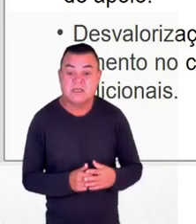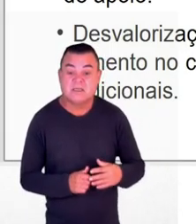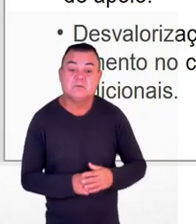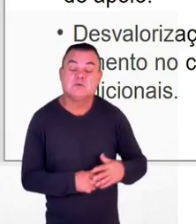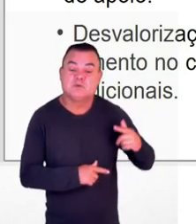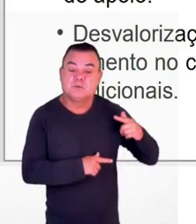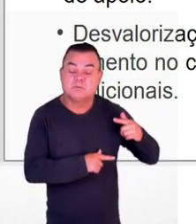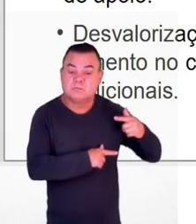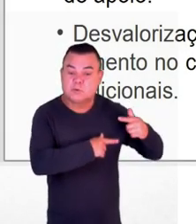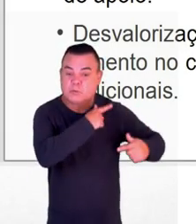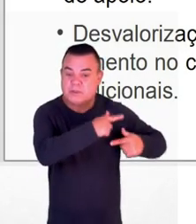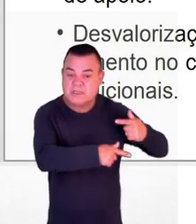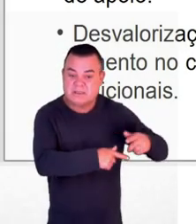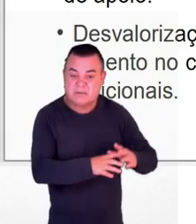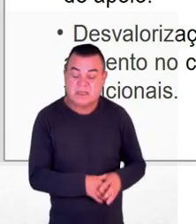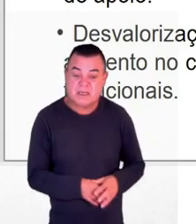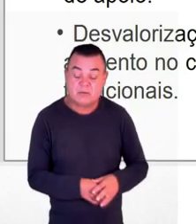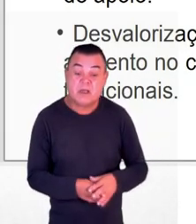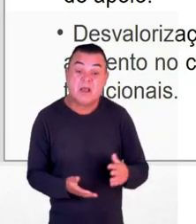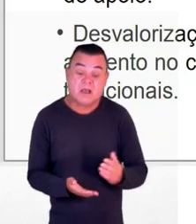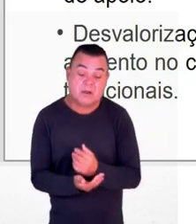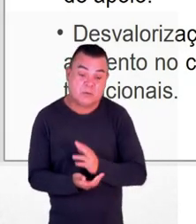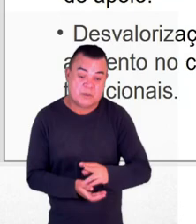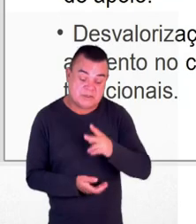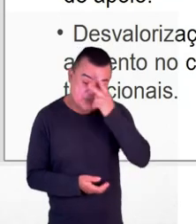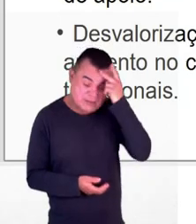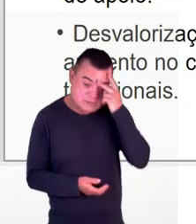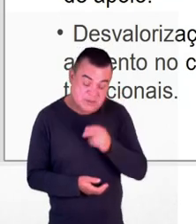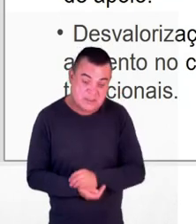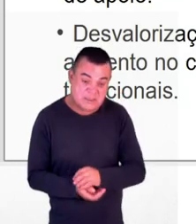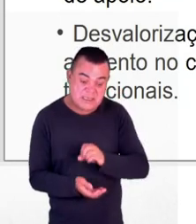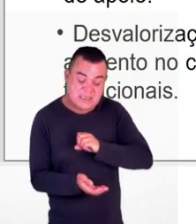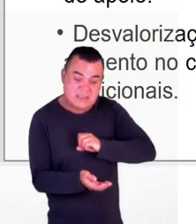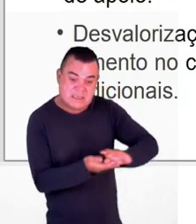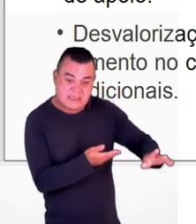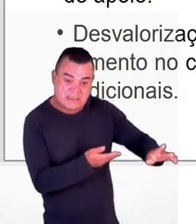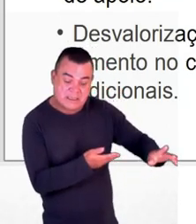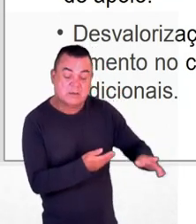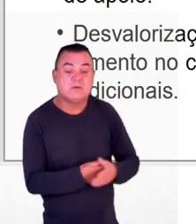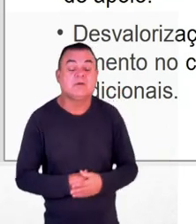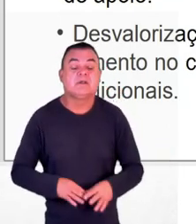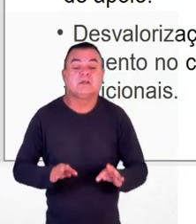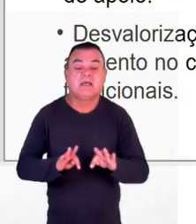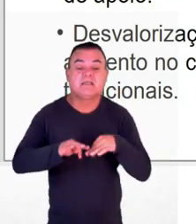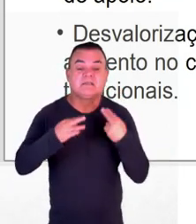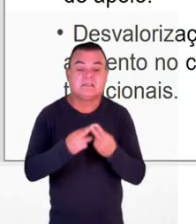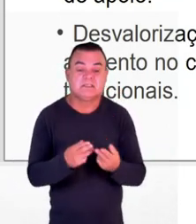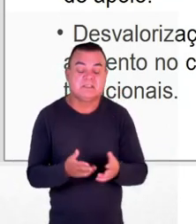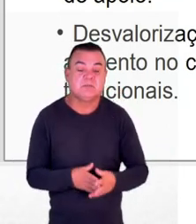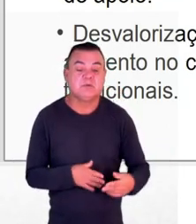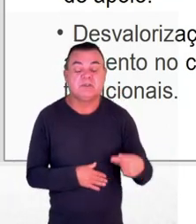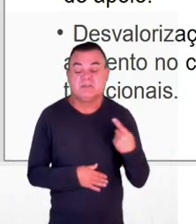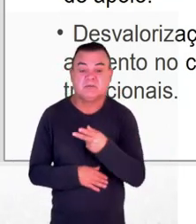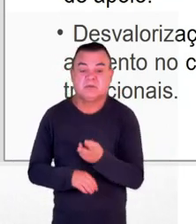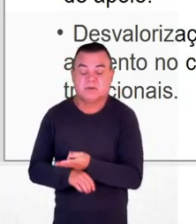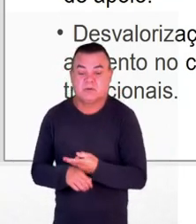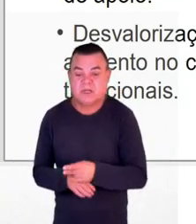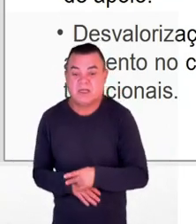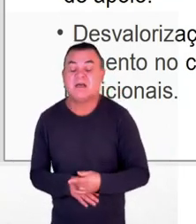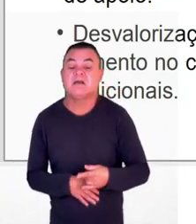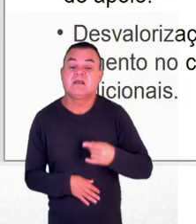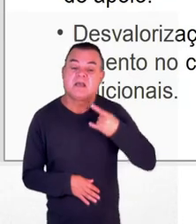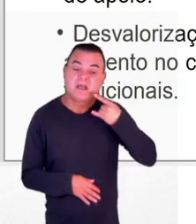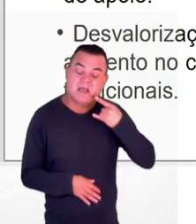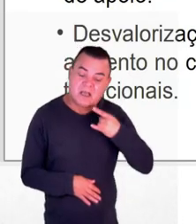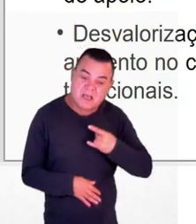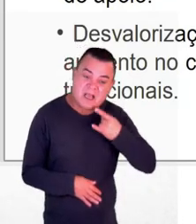jovens saindo das Aldeias das Comunidades vindo paraa cidade se envolvendo com álcool com drogas essa saída ela é motivada por inúmeros fatores